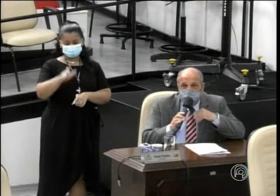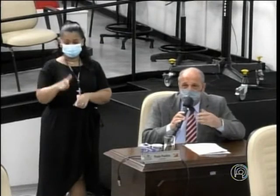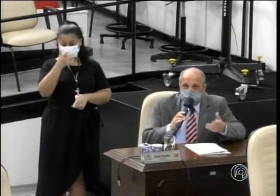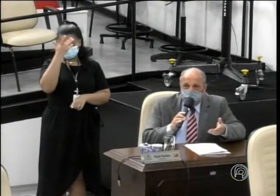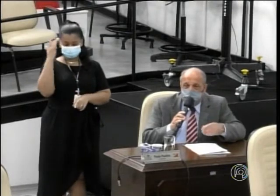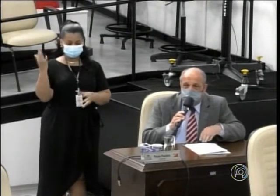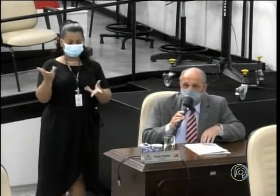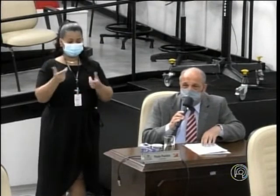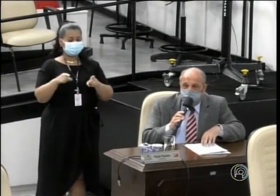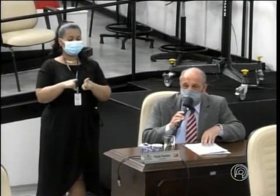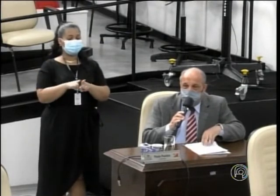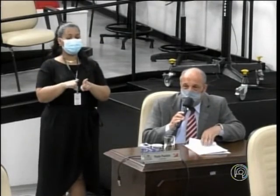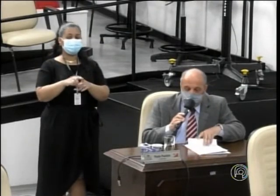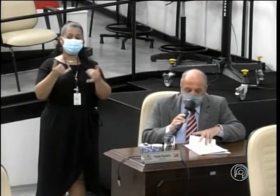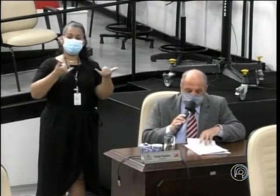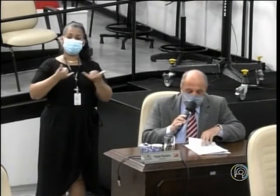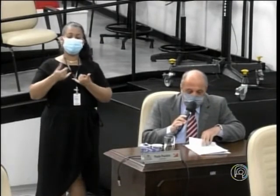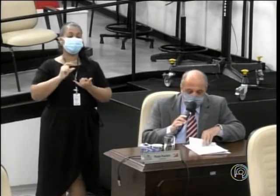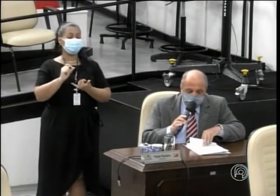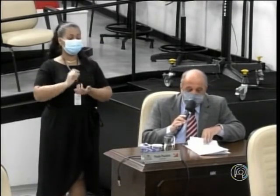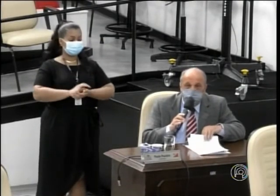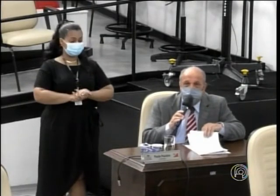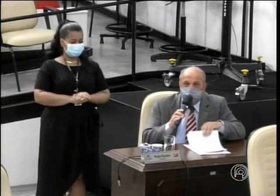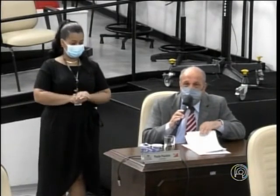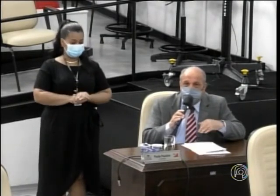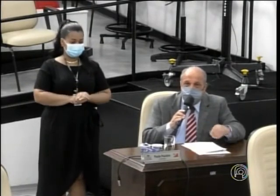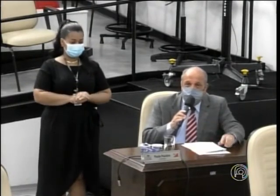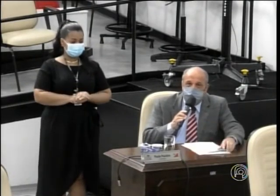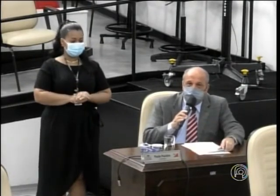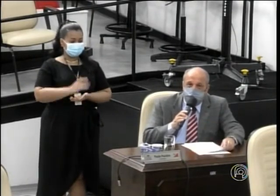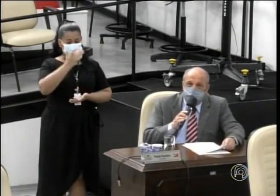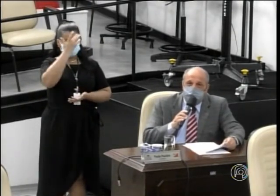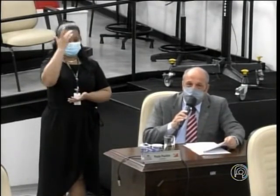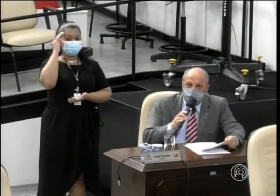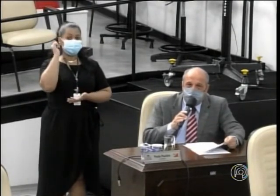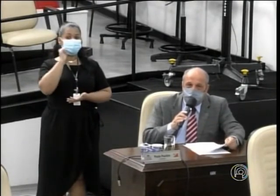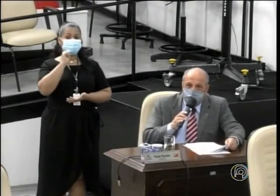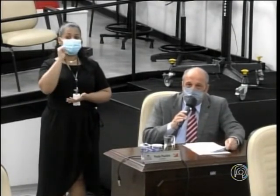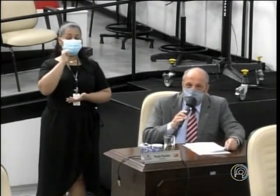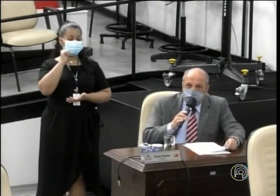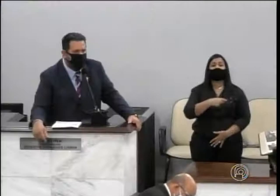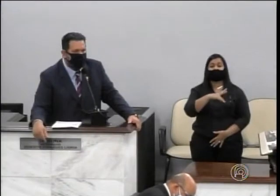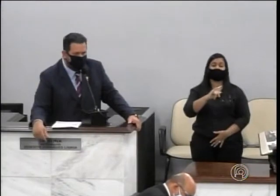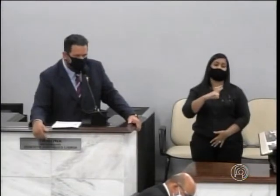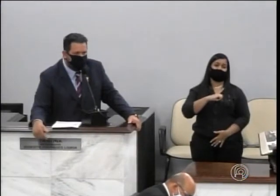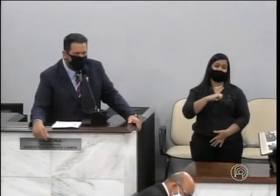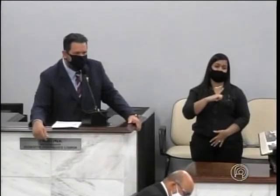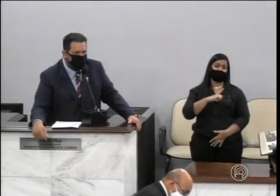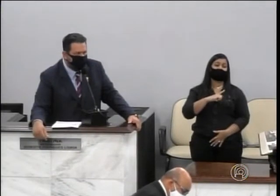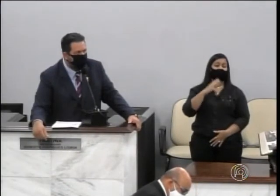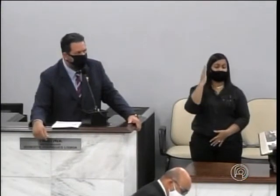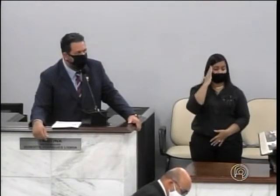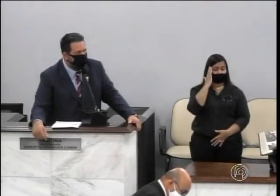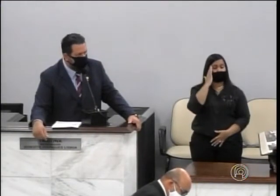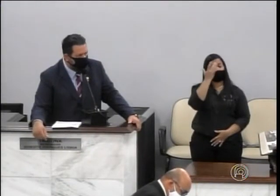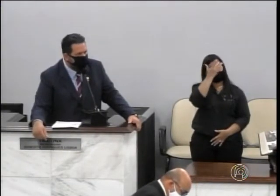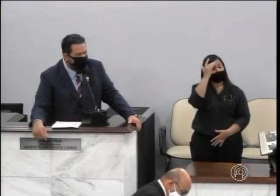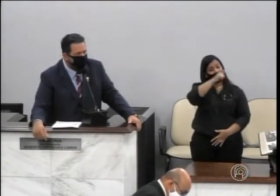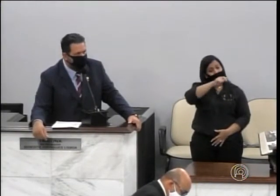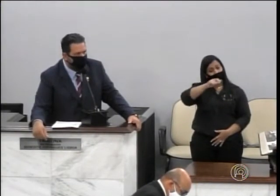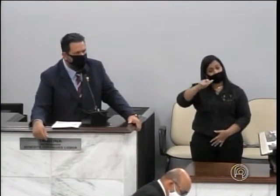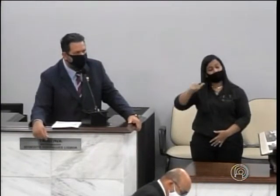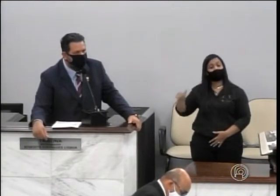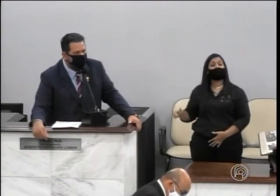Câmara, com exceção de propostas orçamentárias e o parecer do Tribunal de Contas. Os projetos podem ser encaminhados para